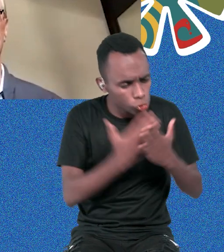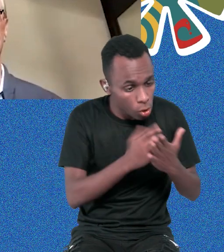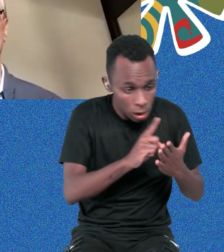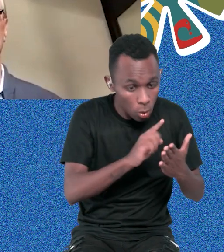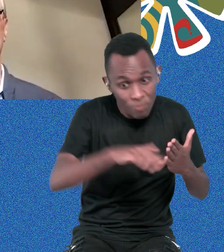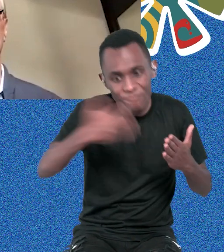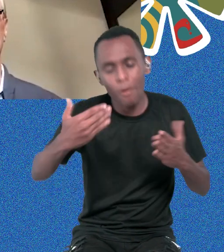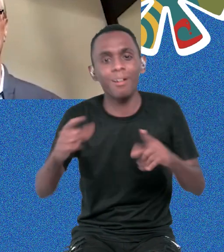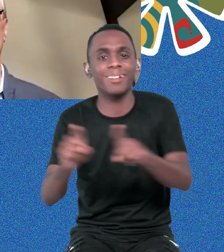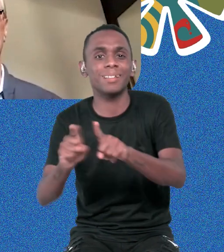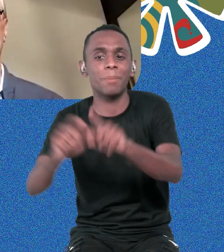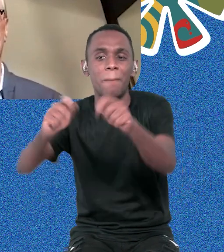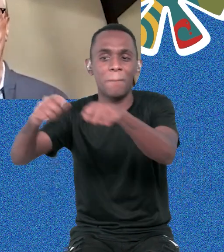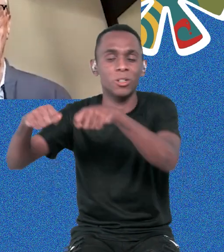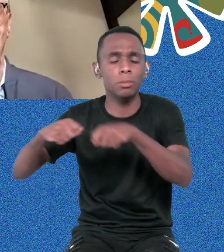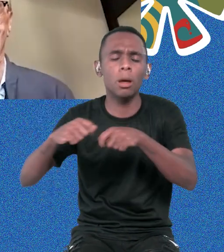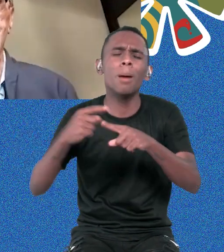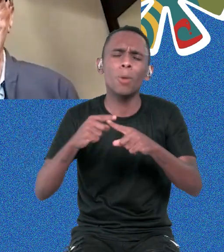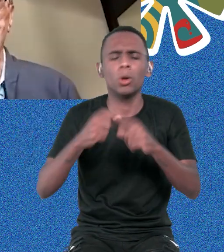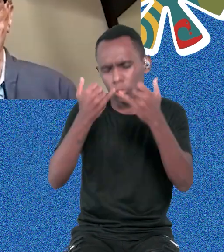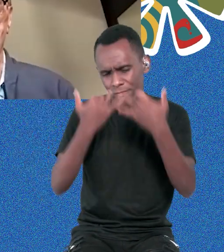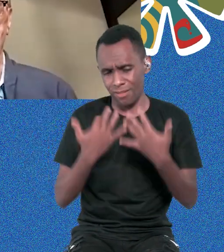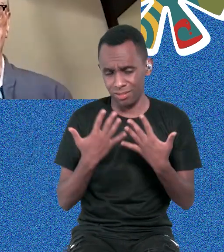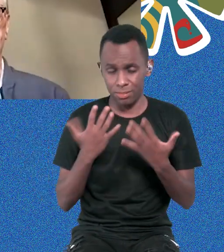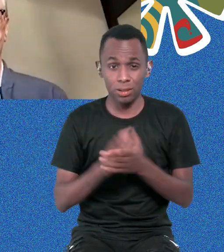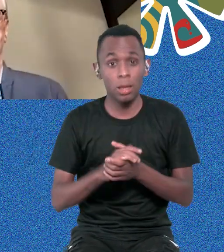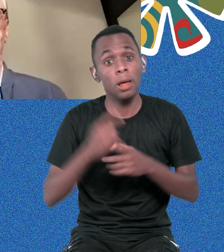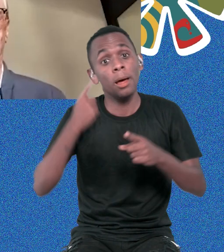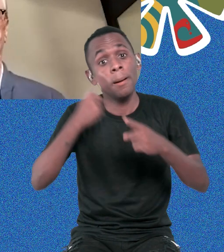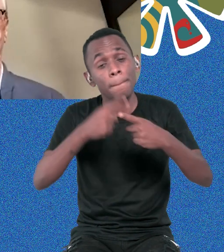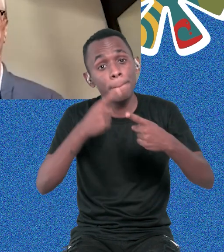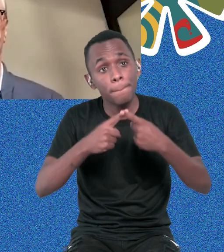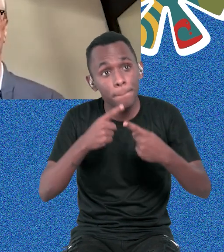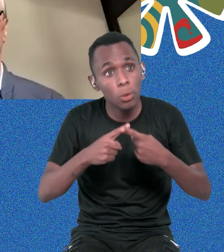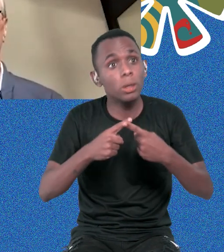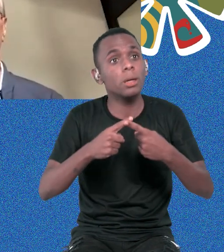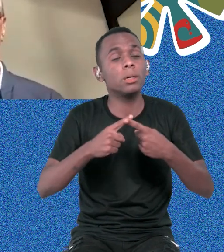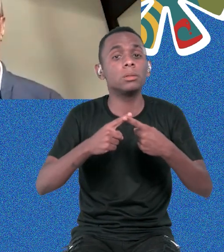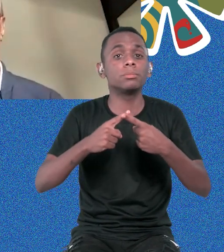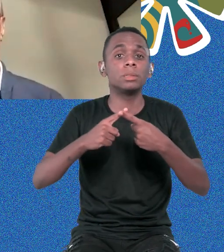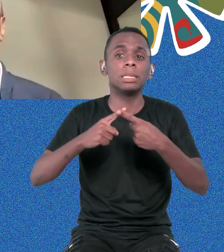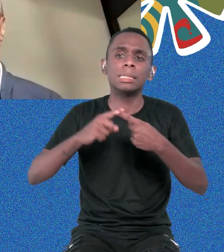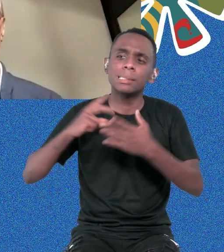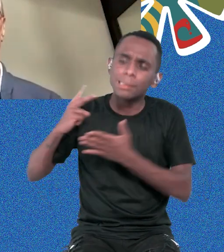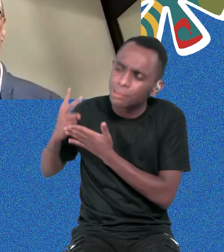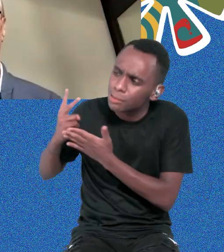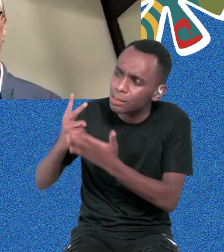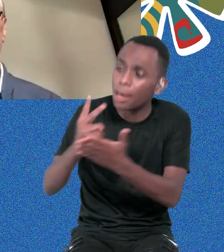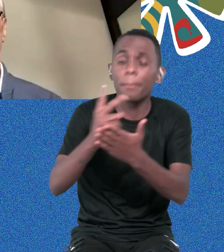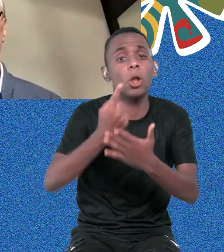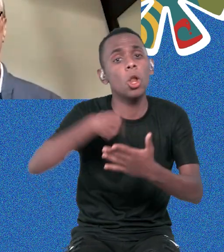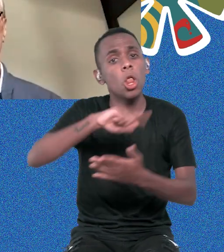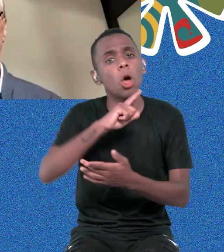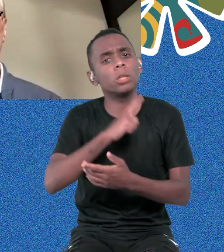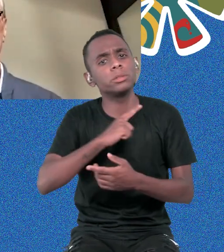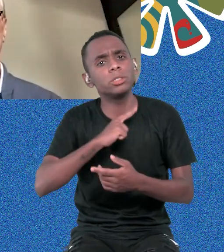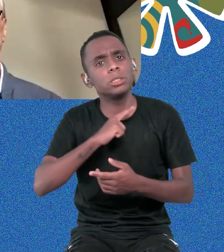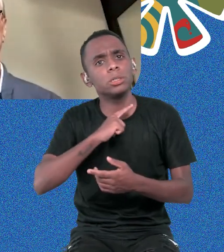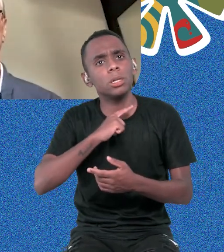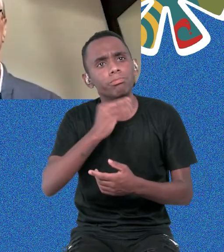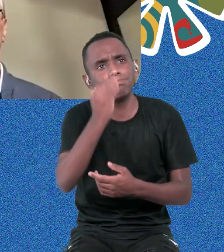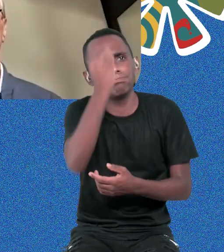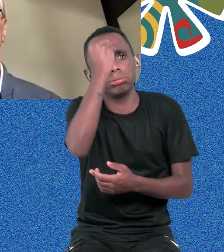da escola. Por que que eu estou falando isso? Durante muito tempo, a gente tinha uma ideia de